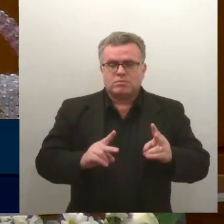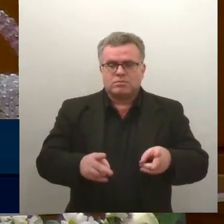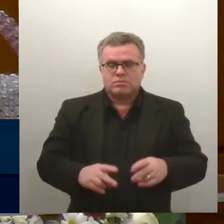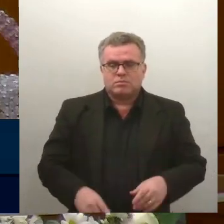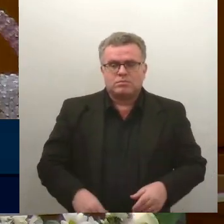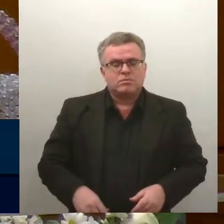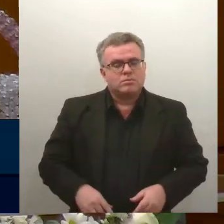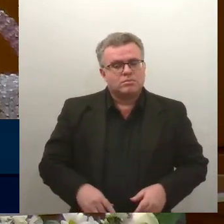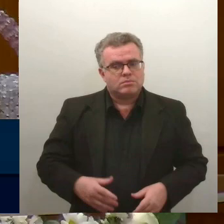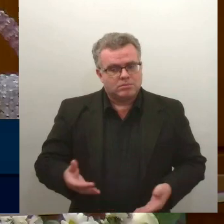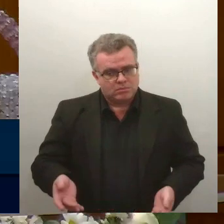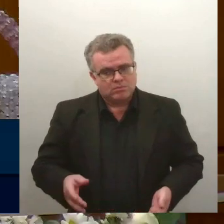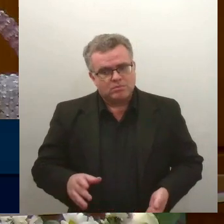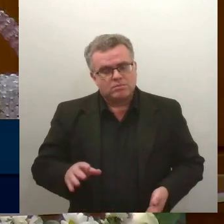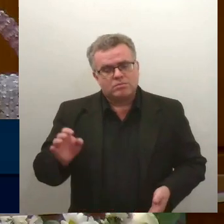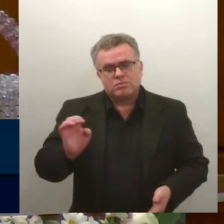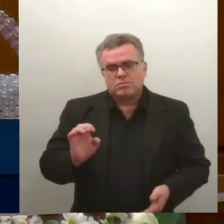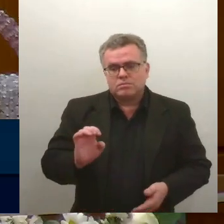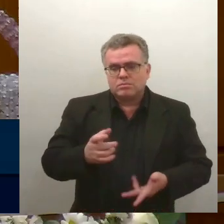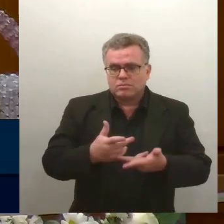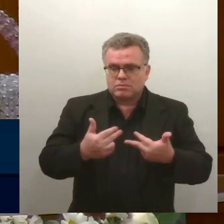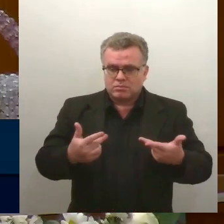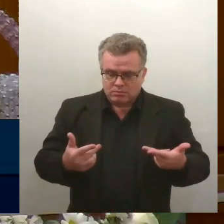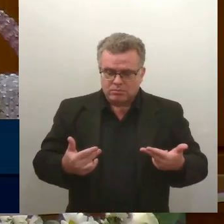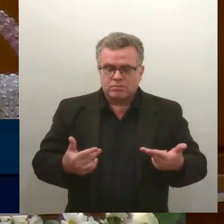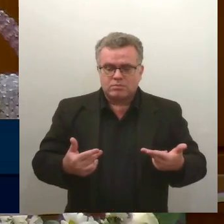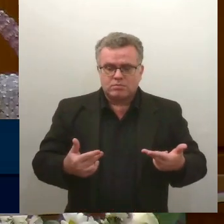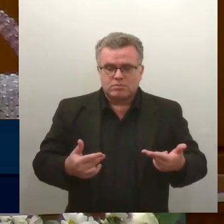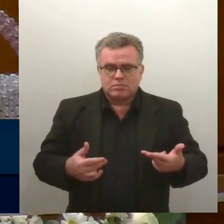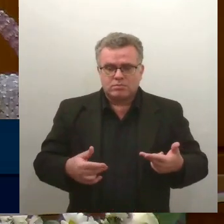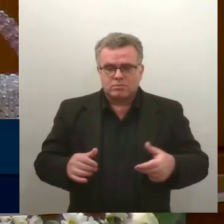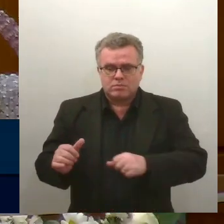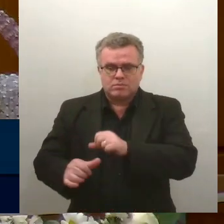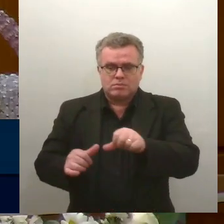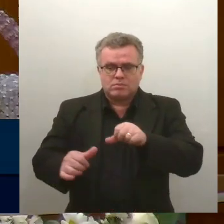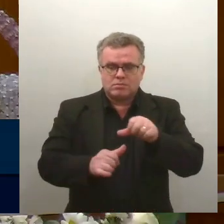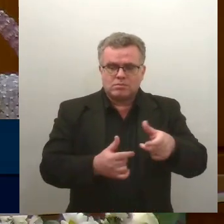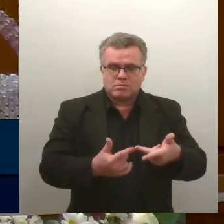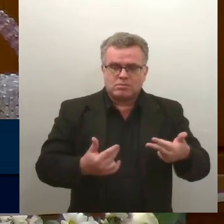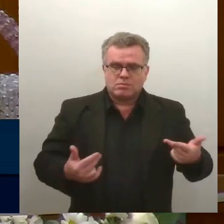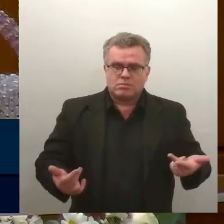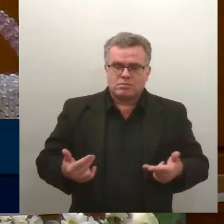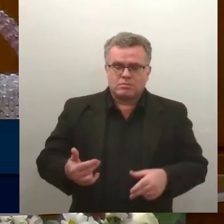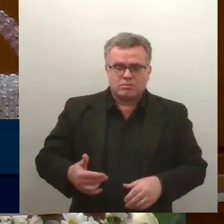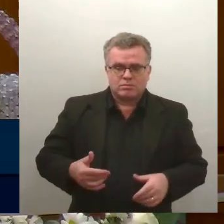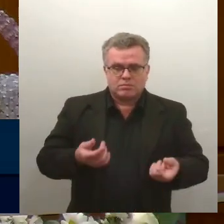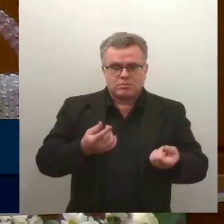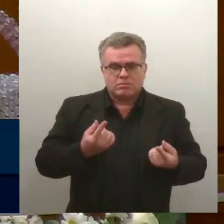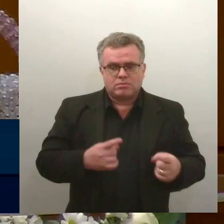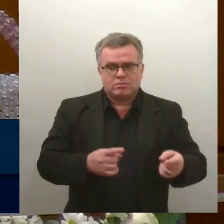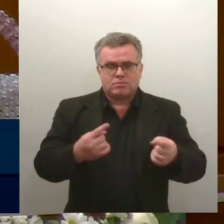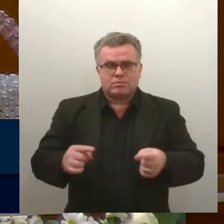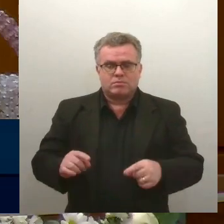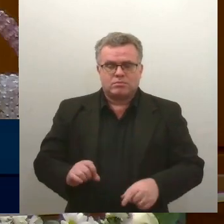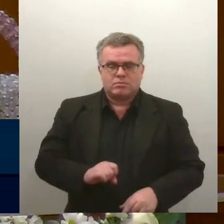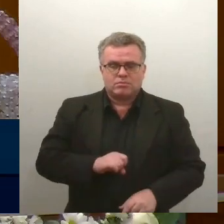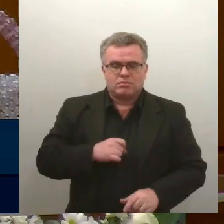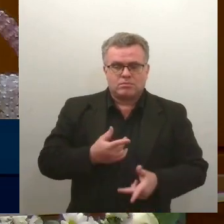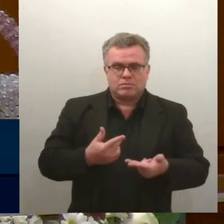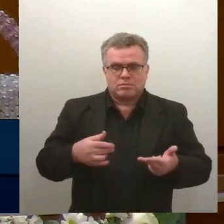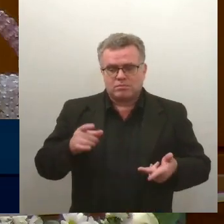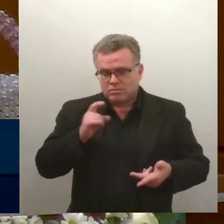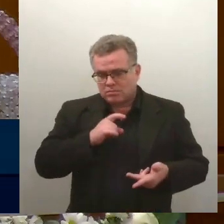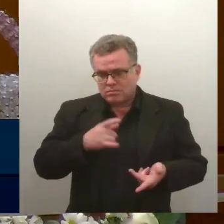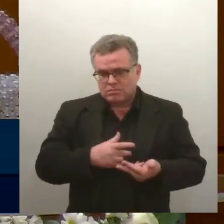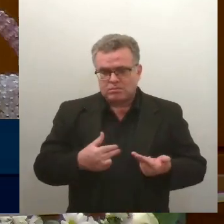desconstruindo, naquela época, os discursos de ódio e mentiras pregadas sobre as